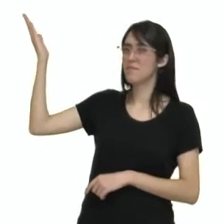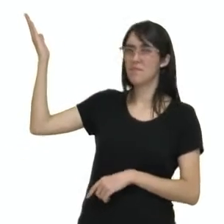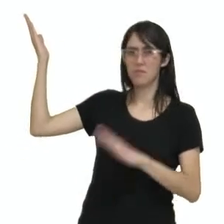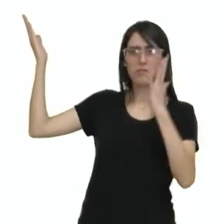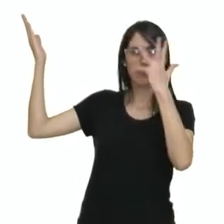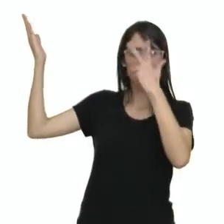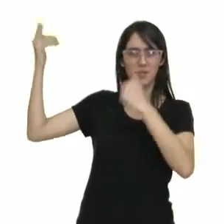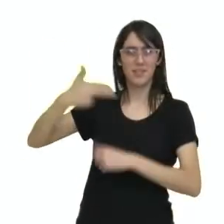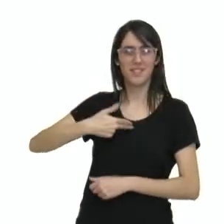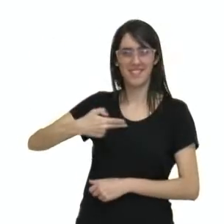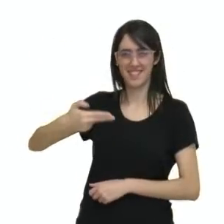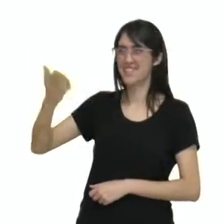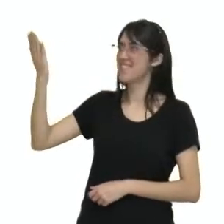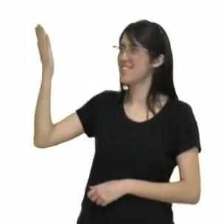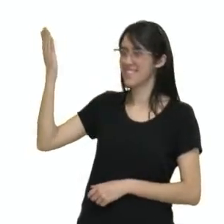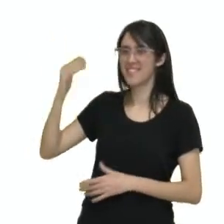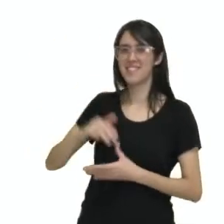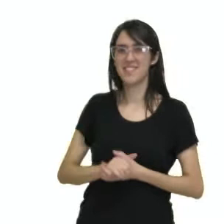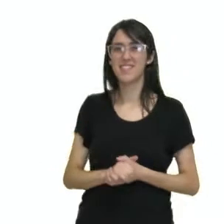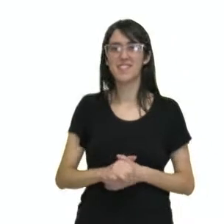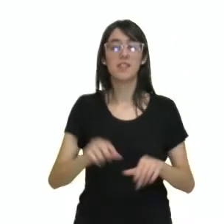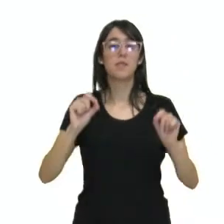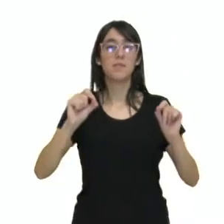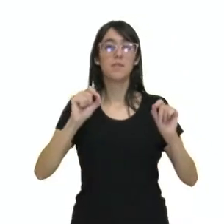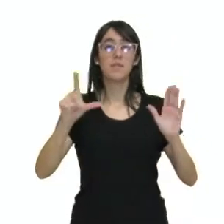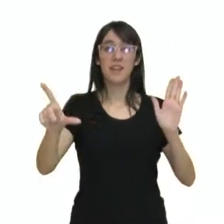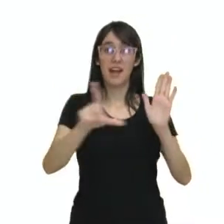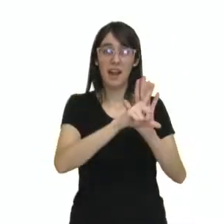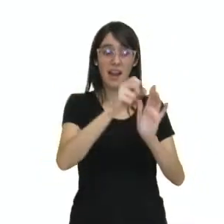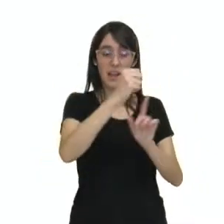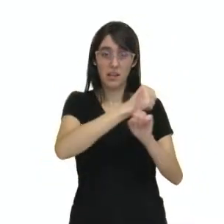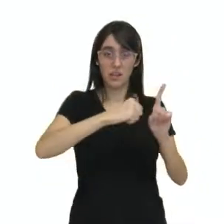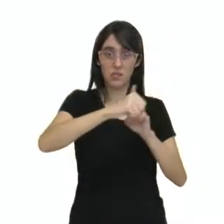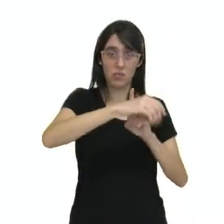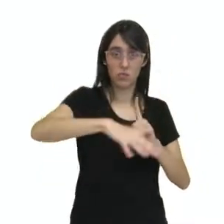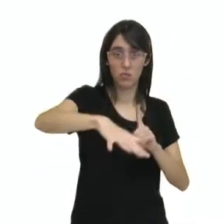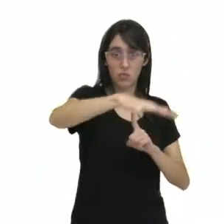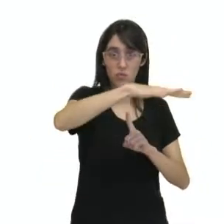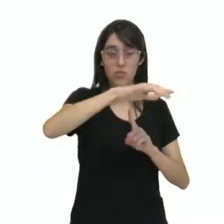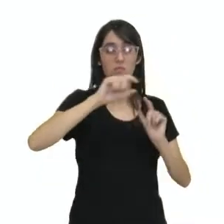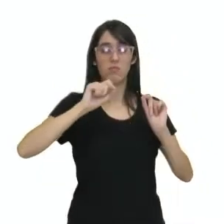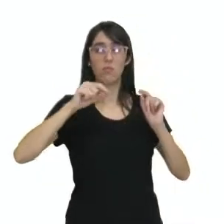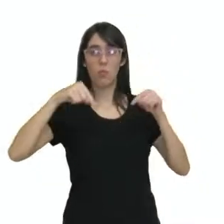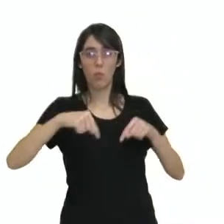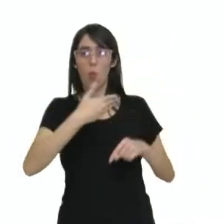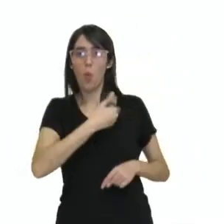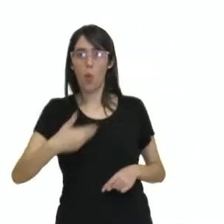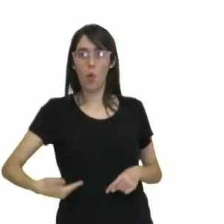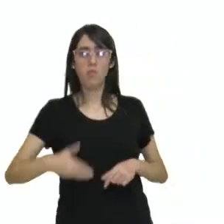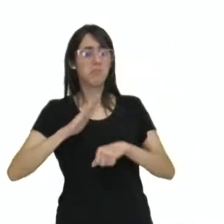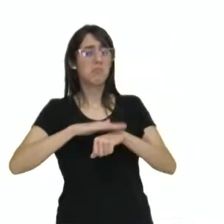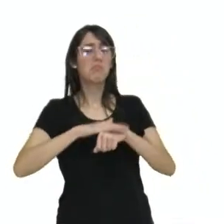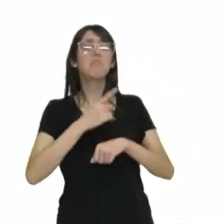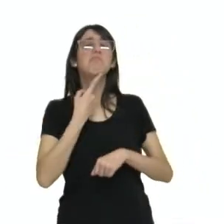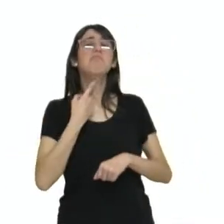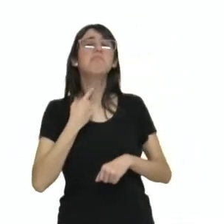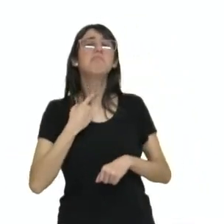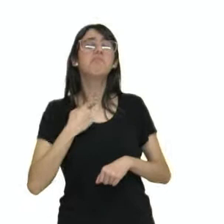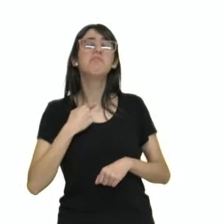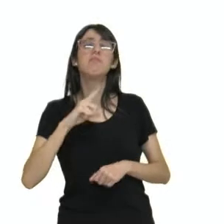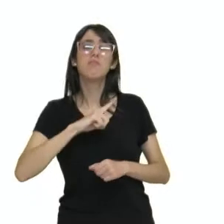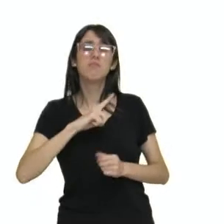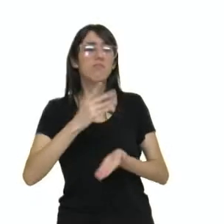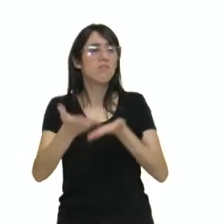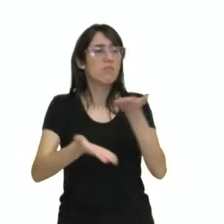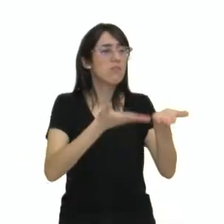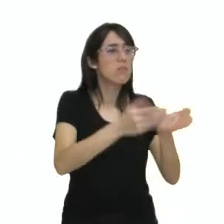maravilhoso do Getulião aqui. As leis sociais com que o atual governo, por iniciativa própria, tem procurado amparar as